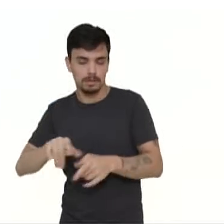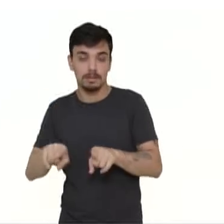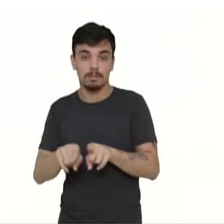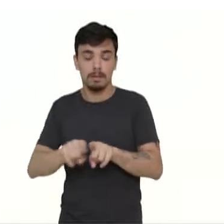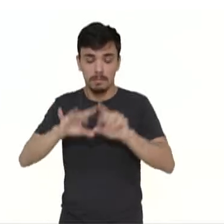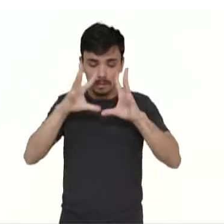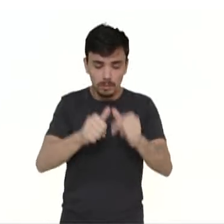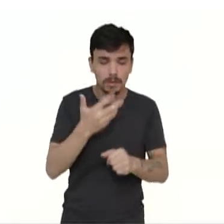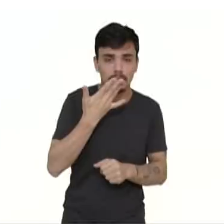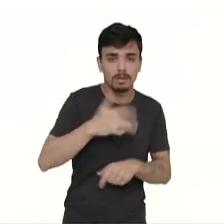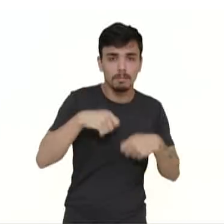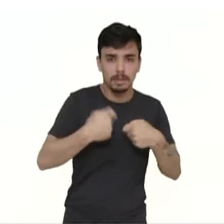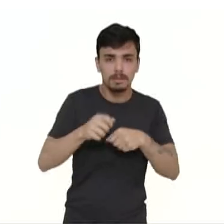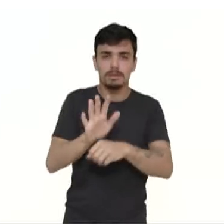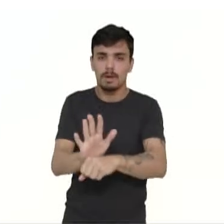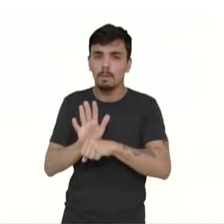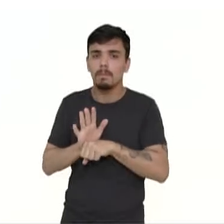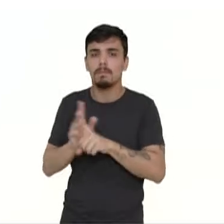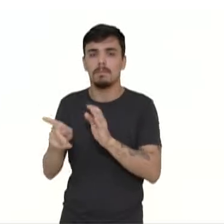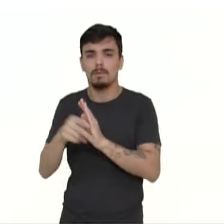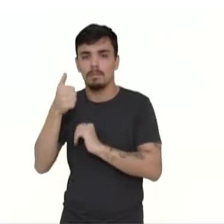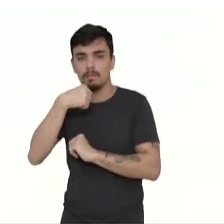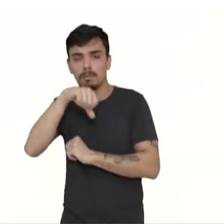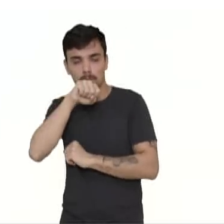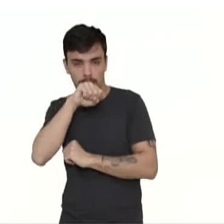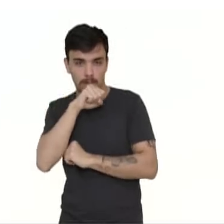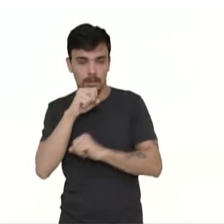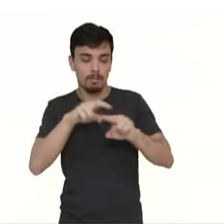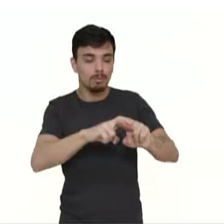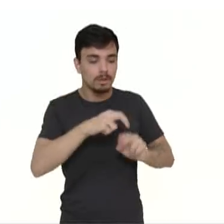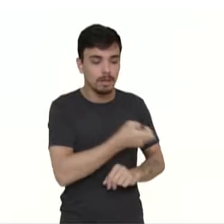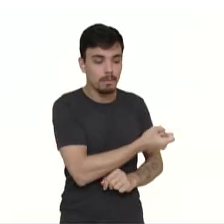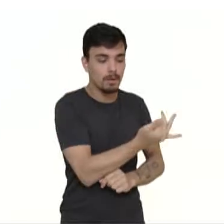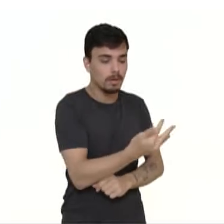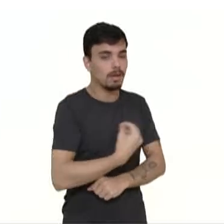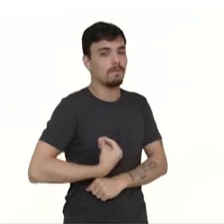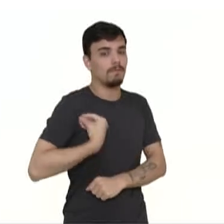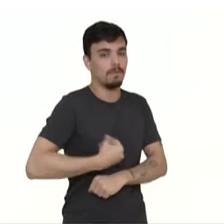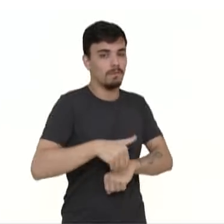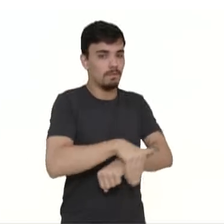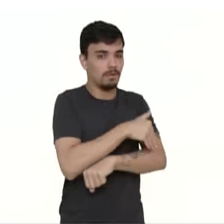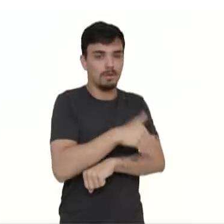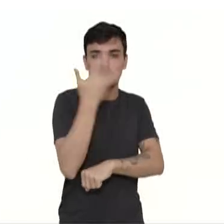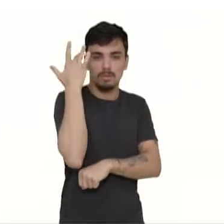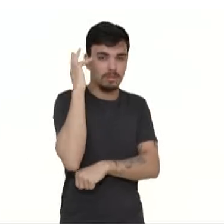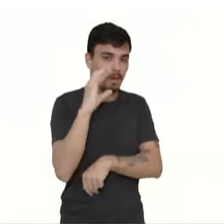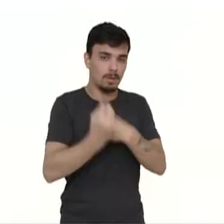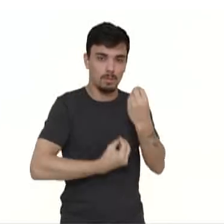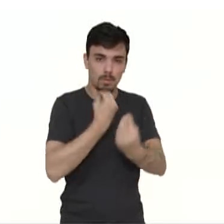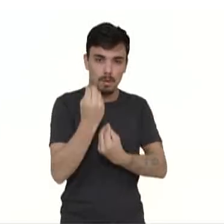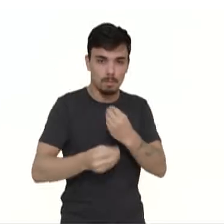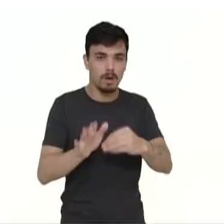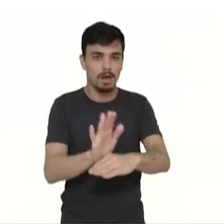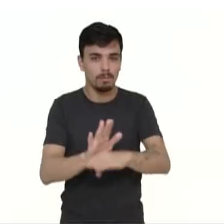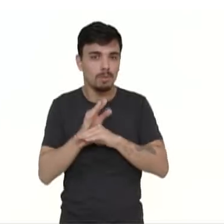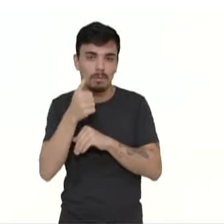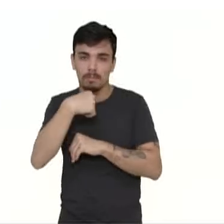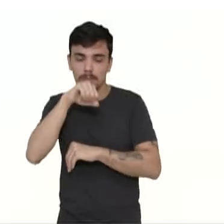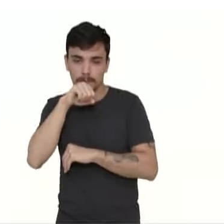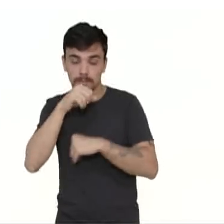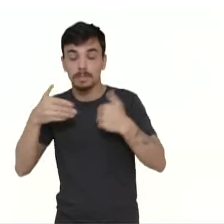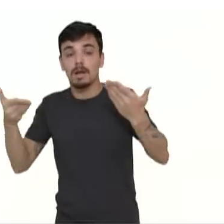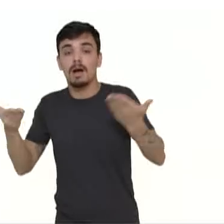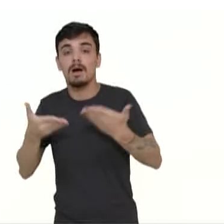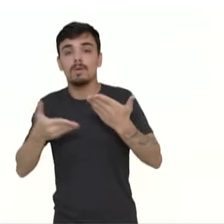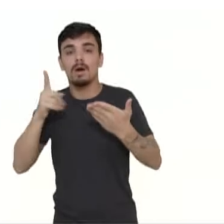No entanto, a maioria das que vivem na rua desconhece essa felicidade. E agora, será que trata-se de uma crítica